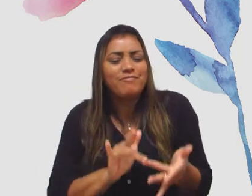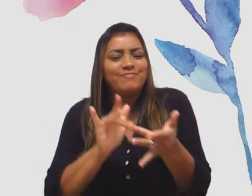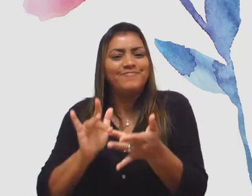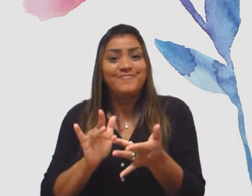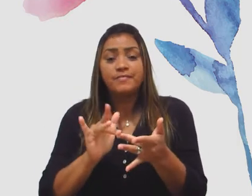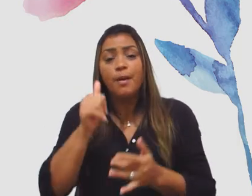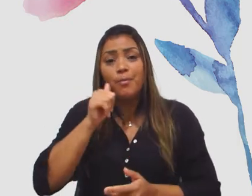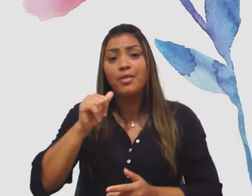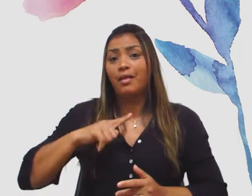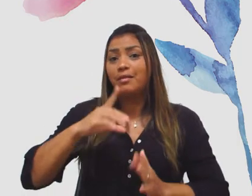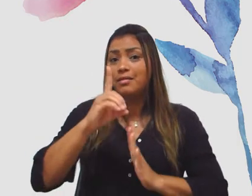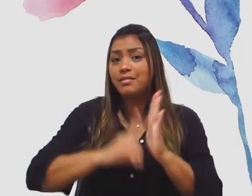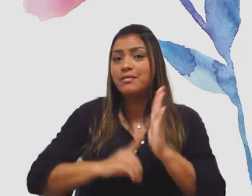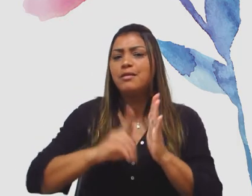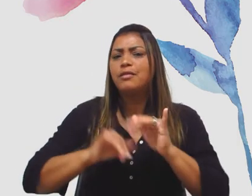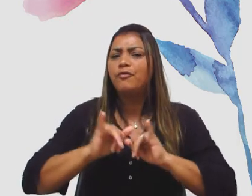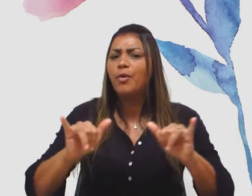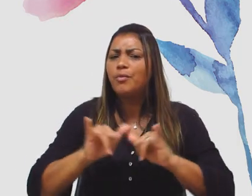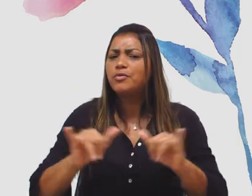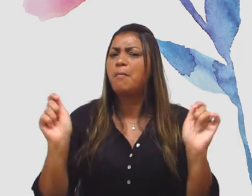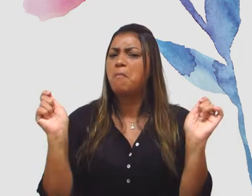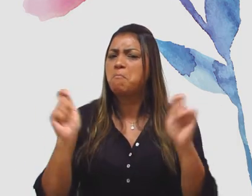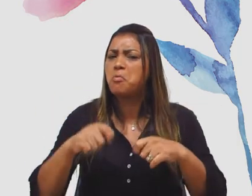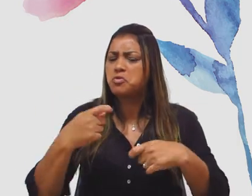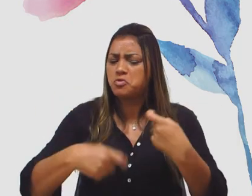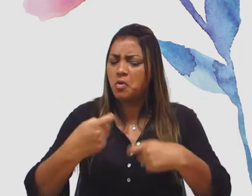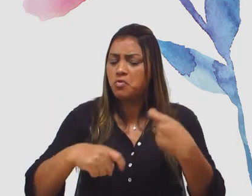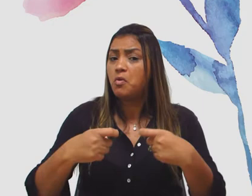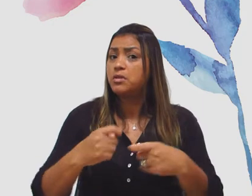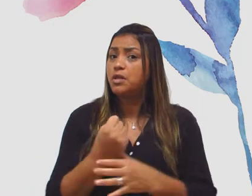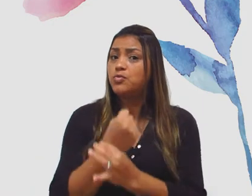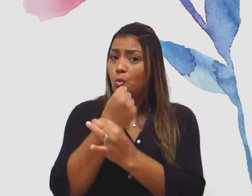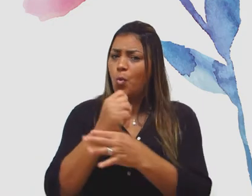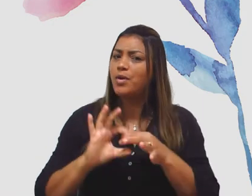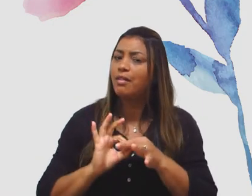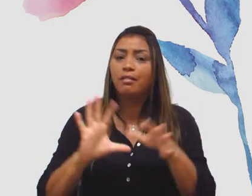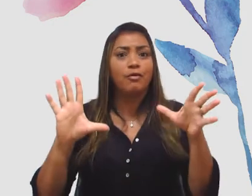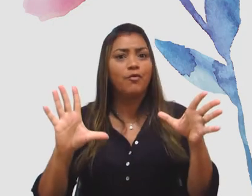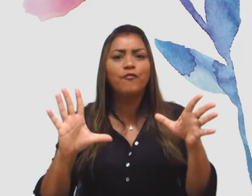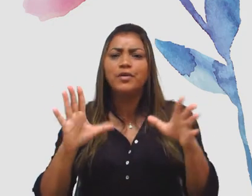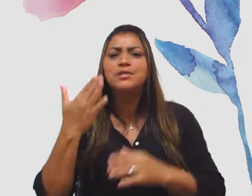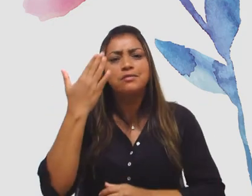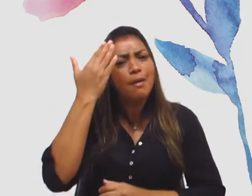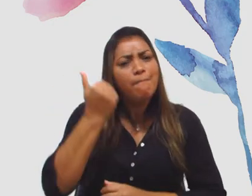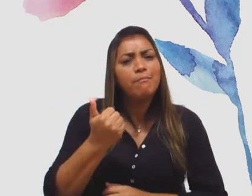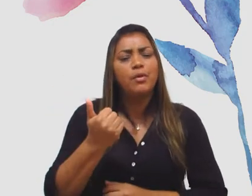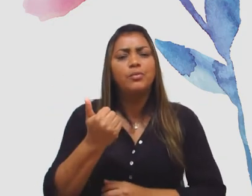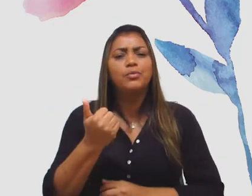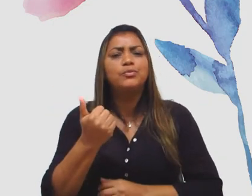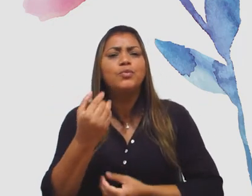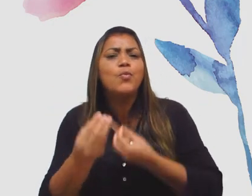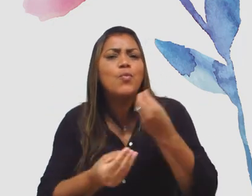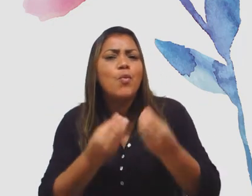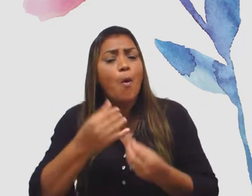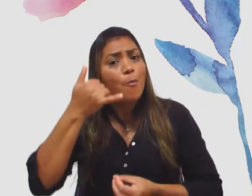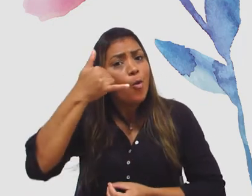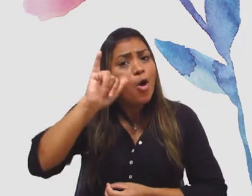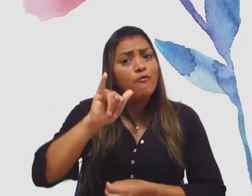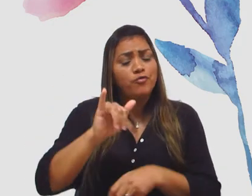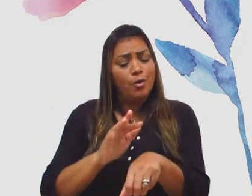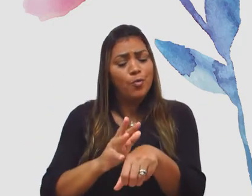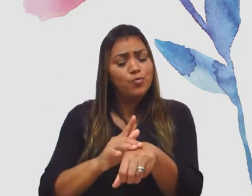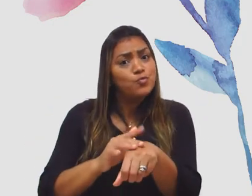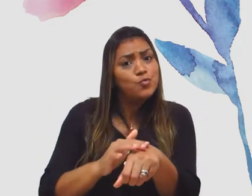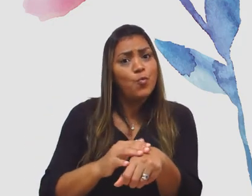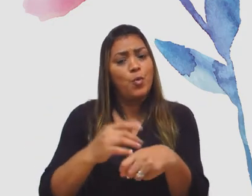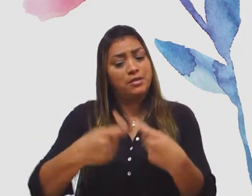direito a informações para exercer sua sexualidade de forma segura e livre de pressões, sabendo como se prevenir das